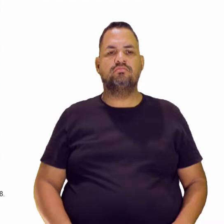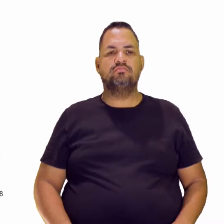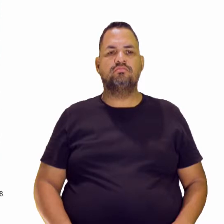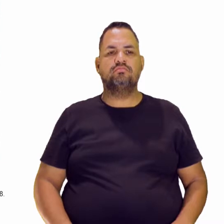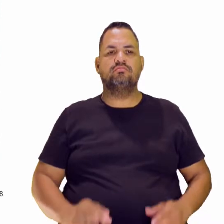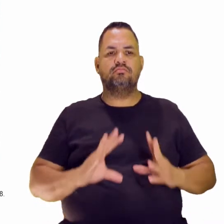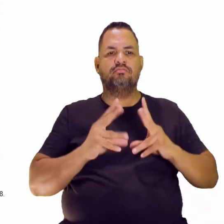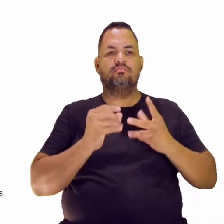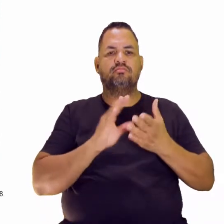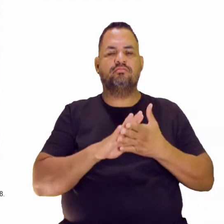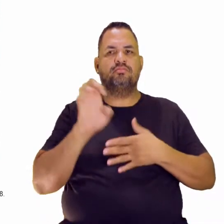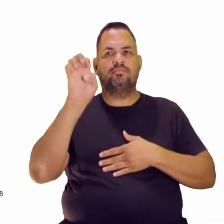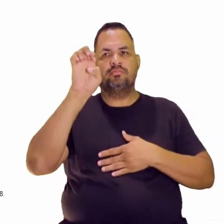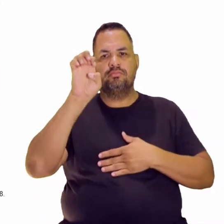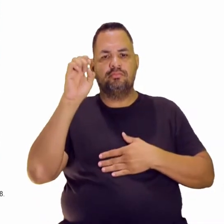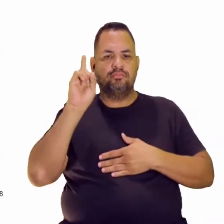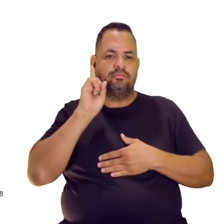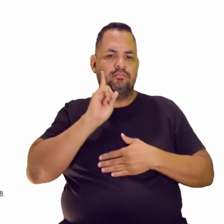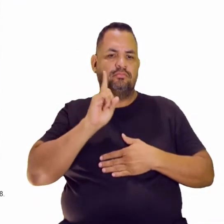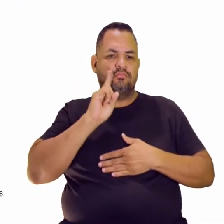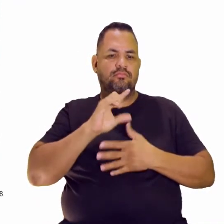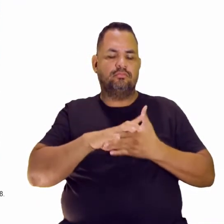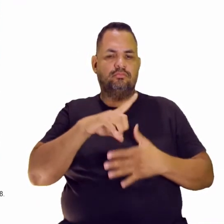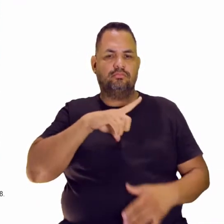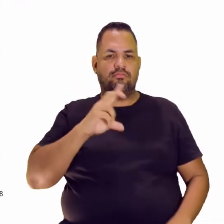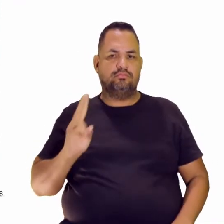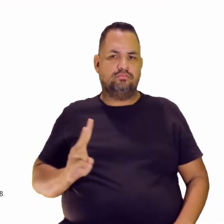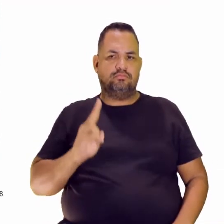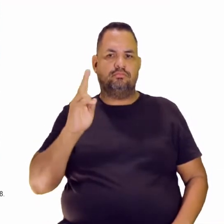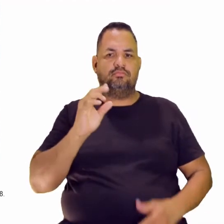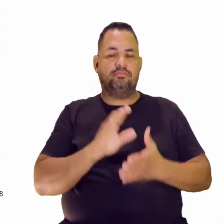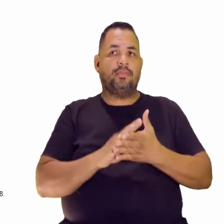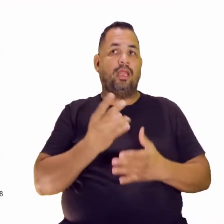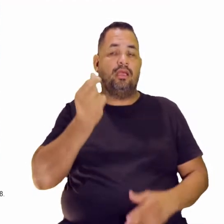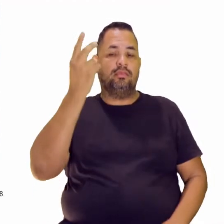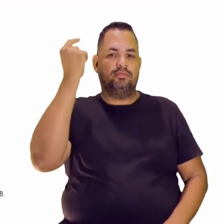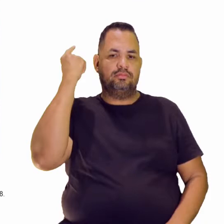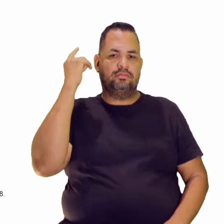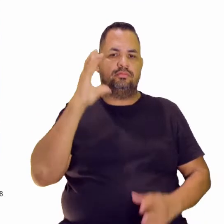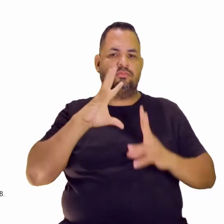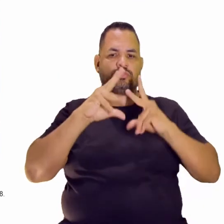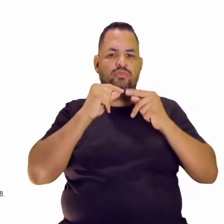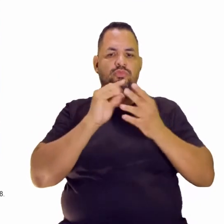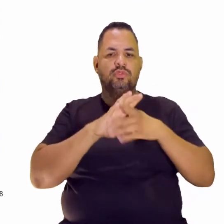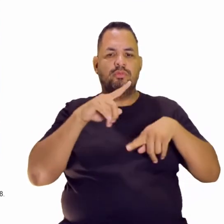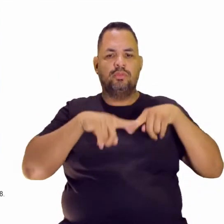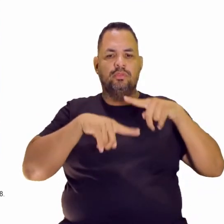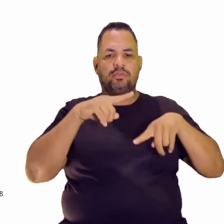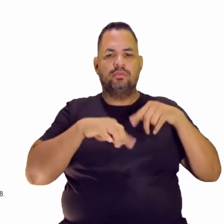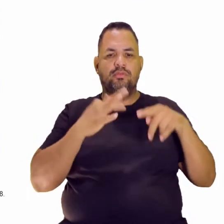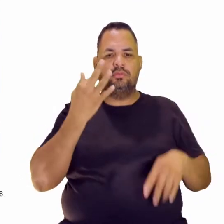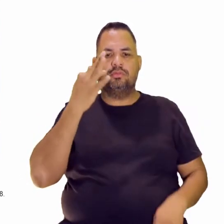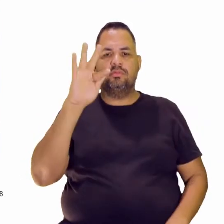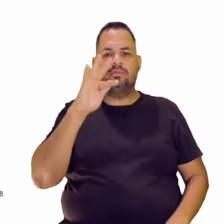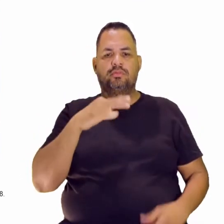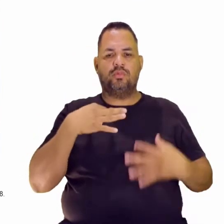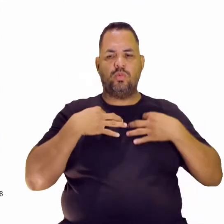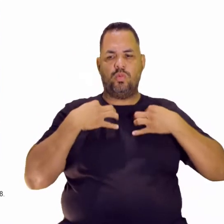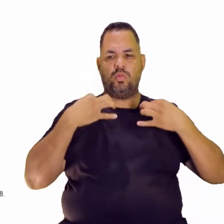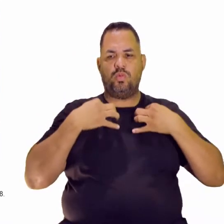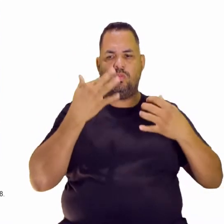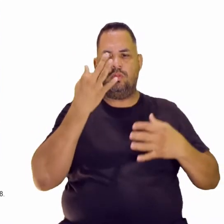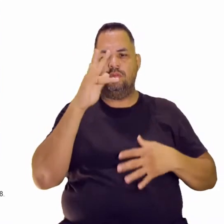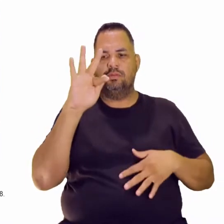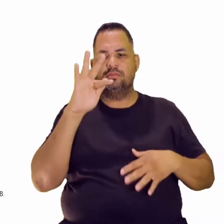tudo que é dos Estados Unidos é o que é valorizado. Antigamente, era o produto francês, né? A roupa